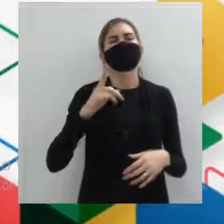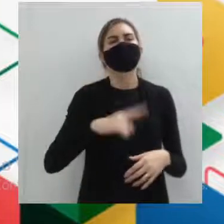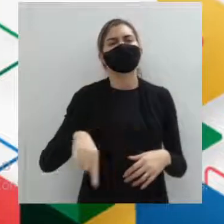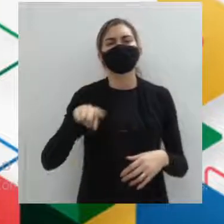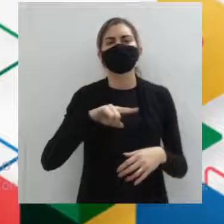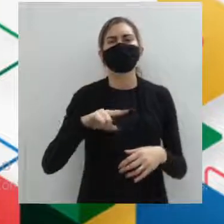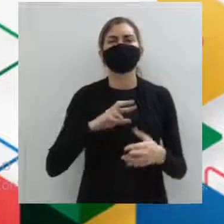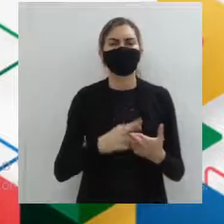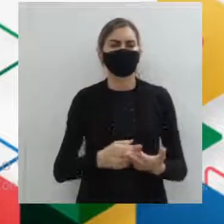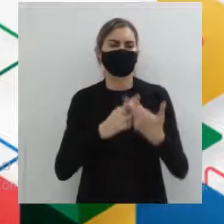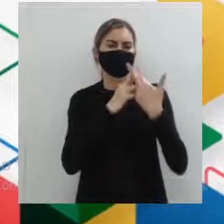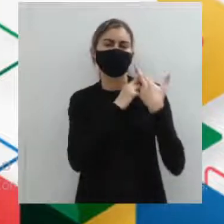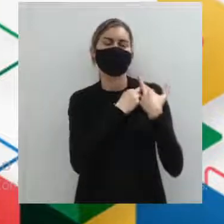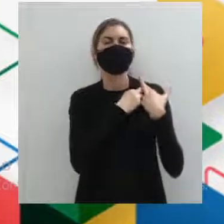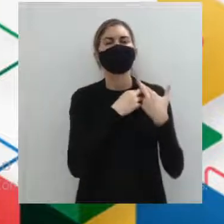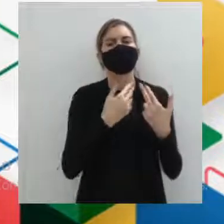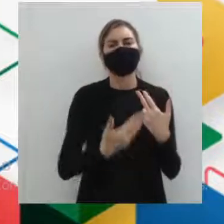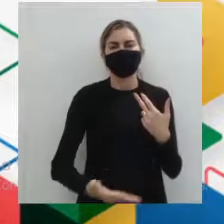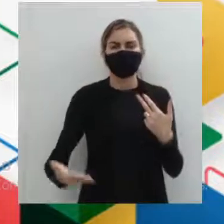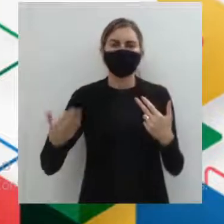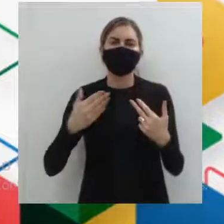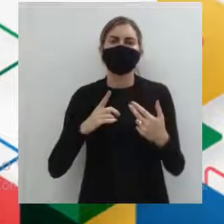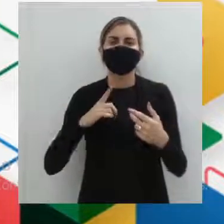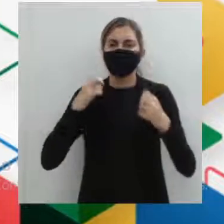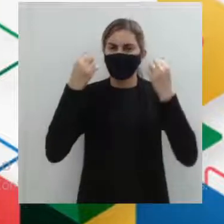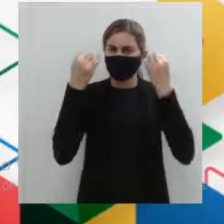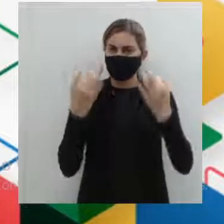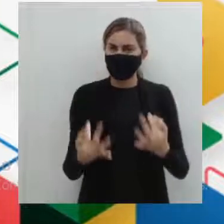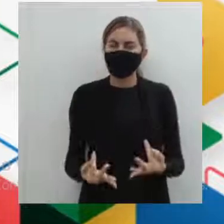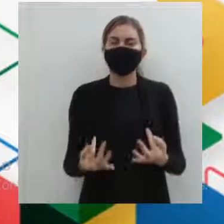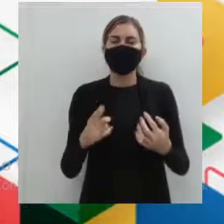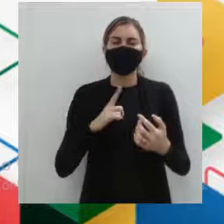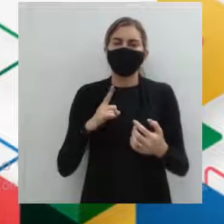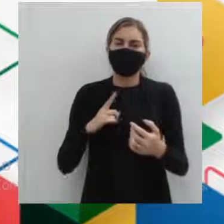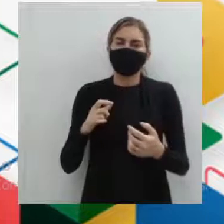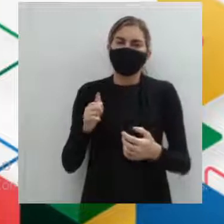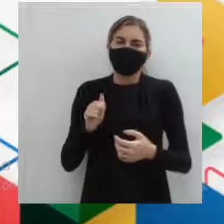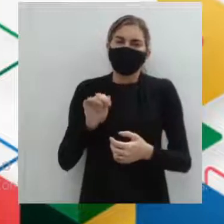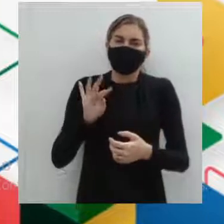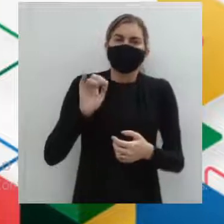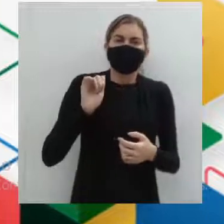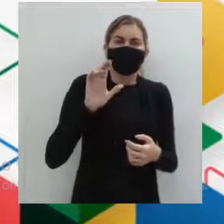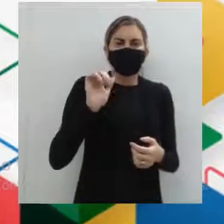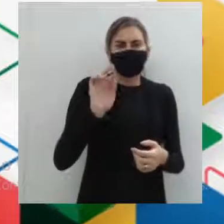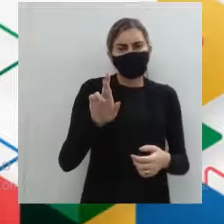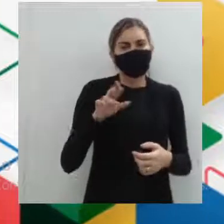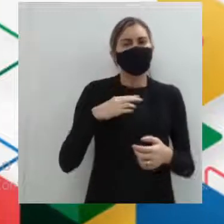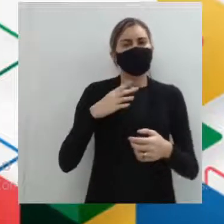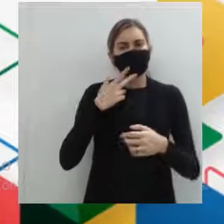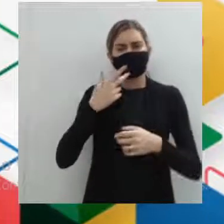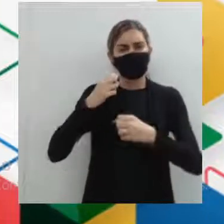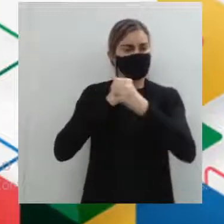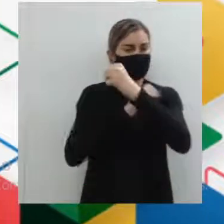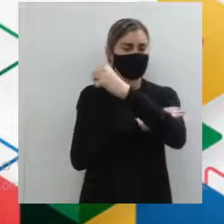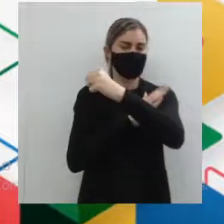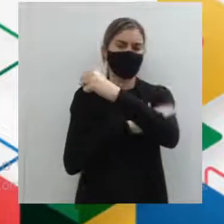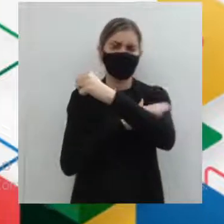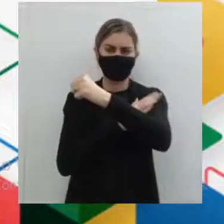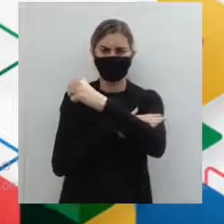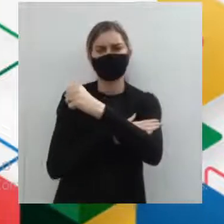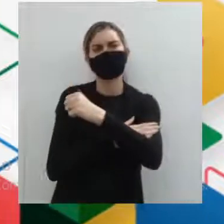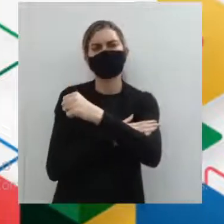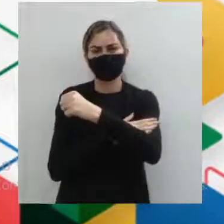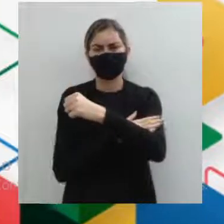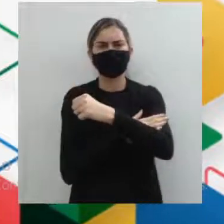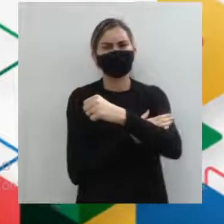estão responsáveis pelo ato de defender e atacar. E a gente entra aqui muito na força, né?